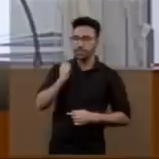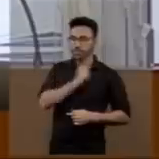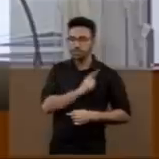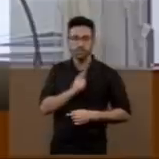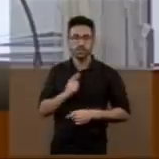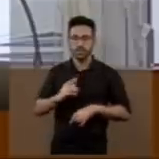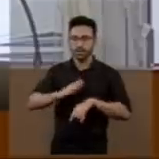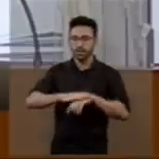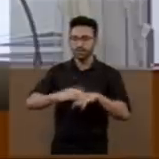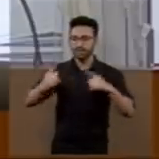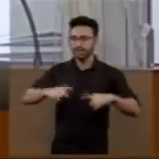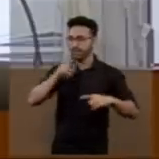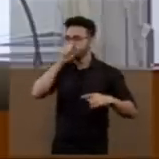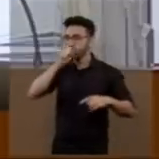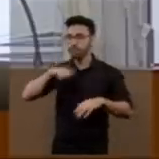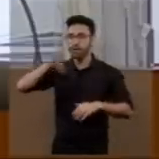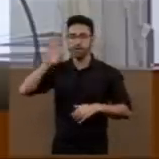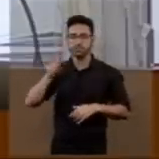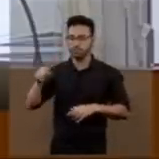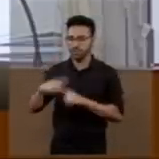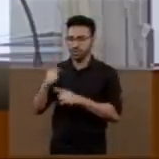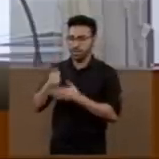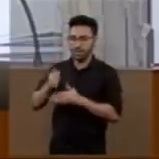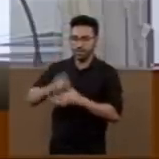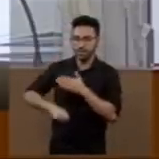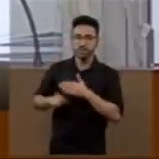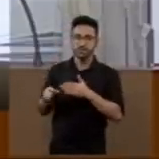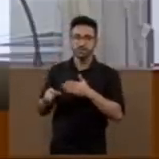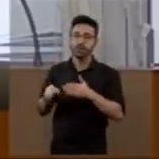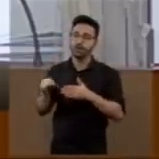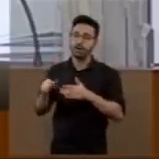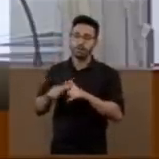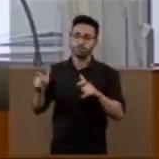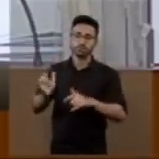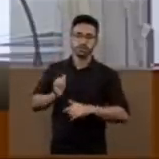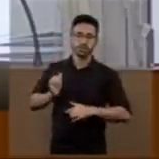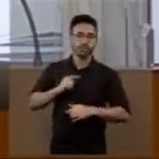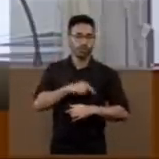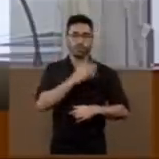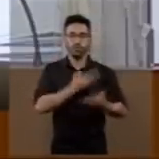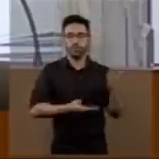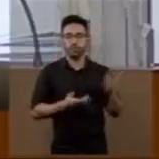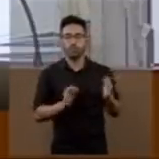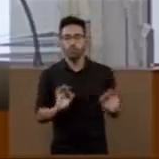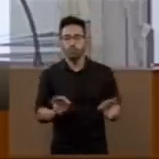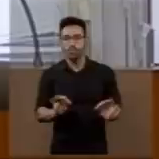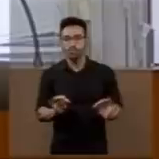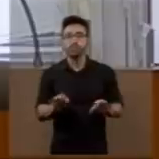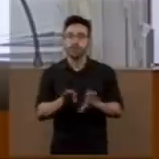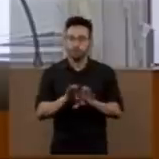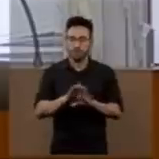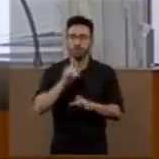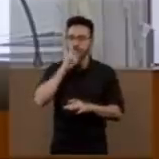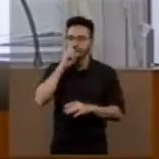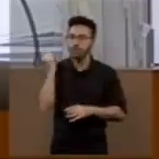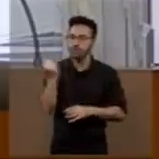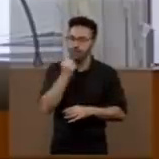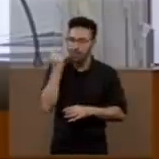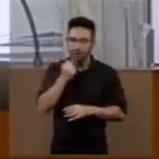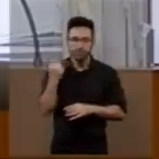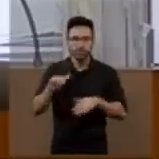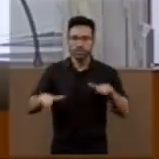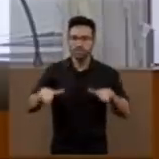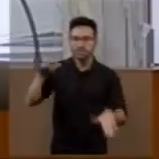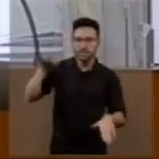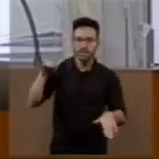competitiva. Entendo que a norma deve ser concebida para regular situações extremas e de grave desequilíbrio